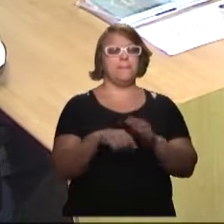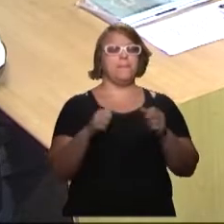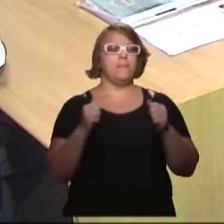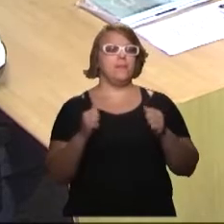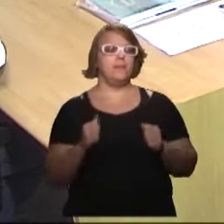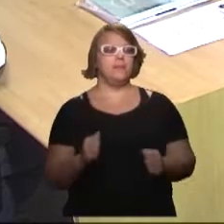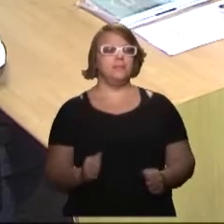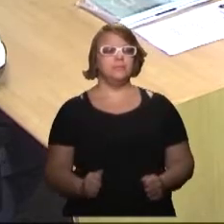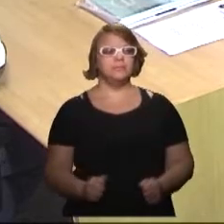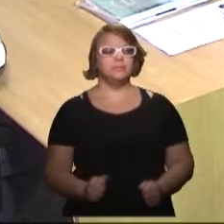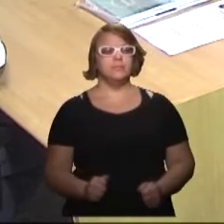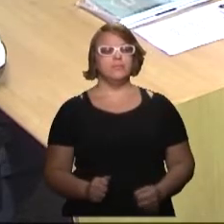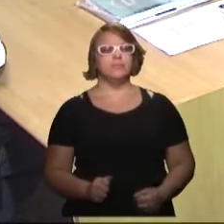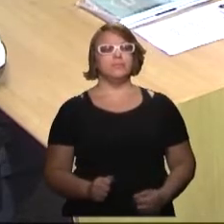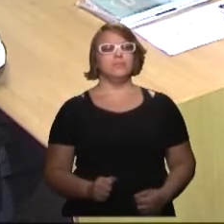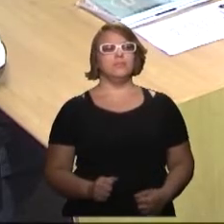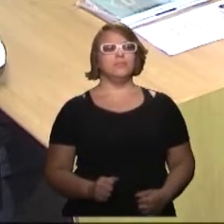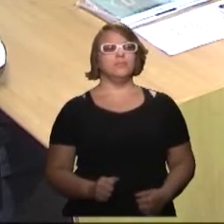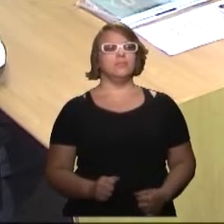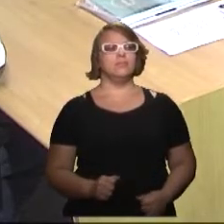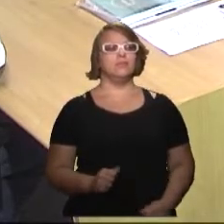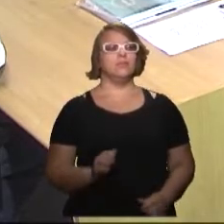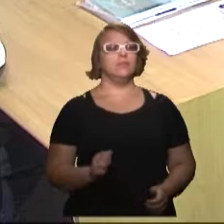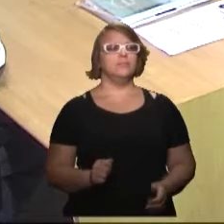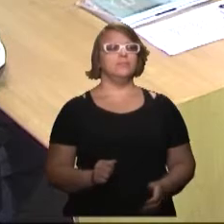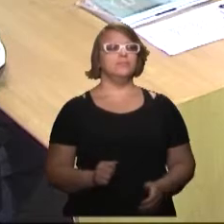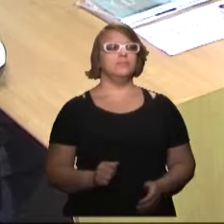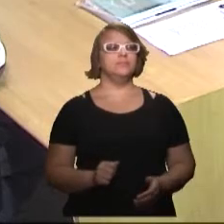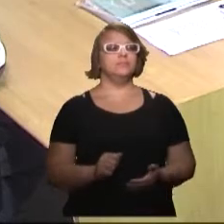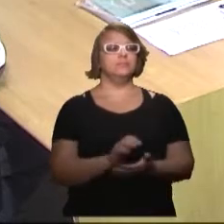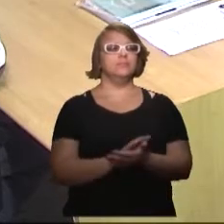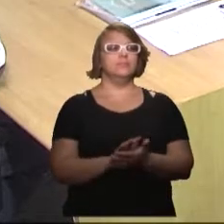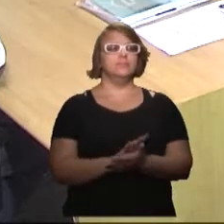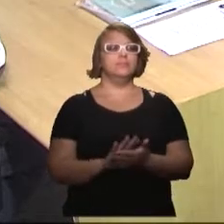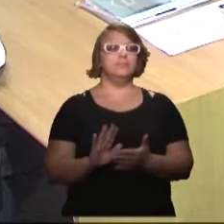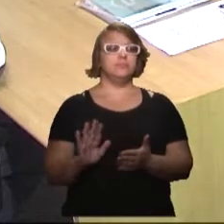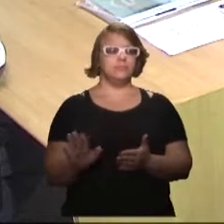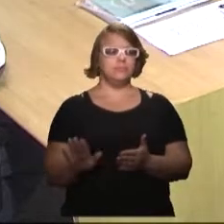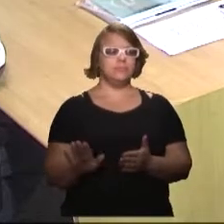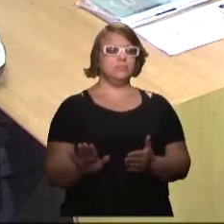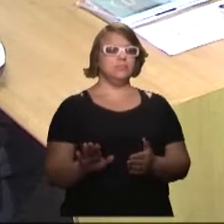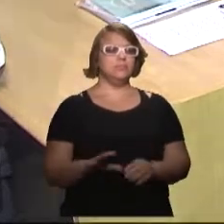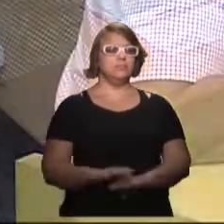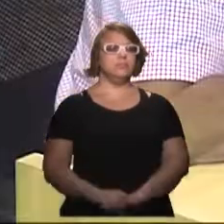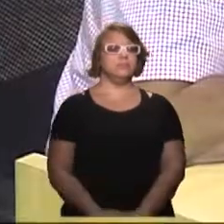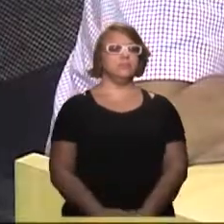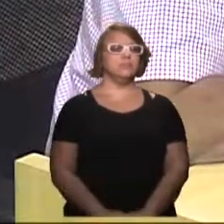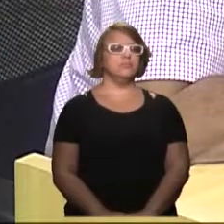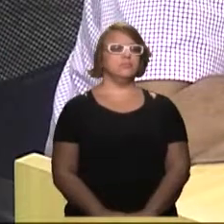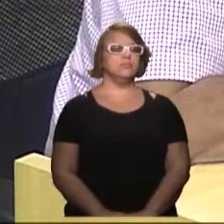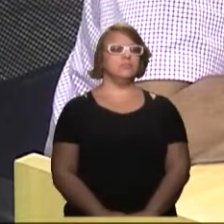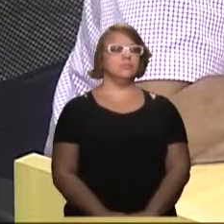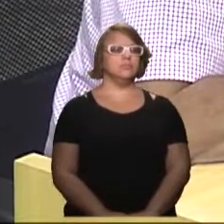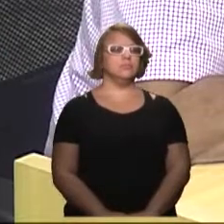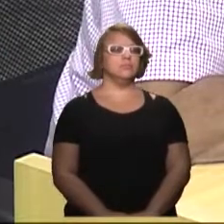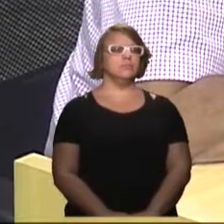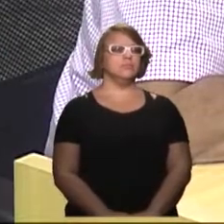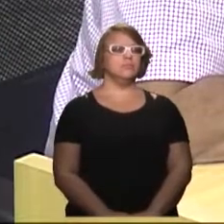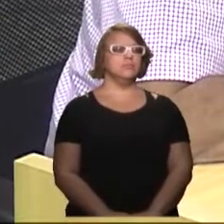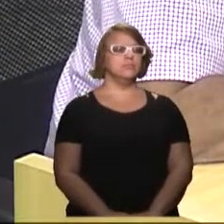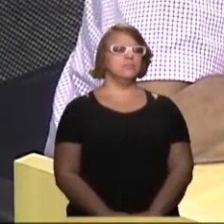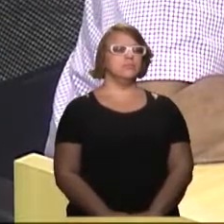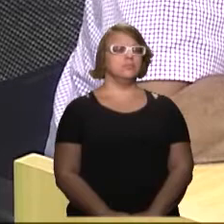sabendo da possibilidade da família estar desempregada, eu não posso obrigar o poder público a